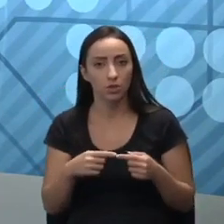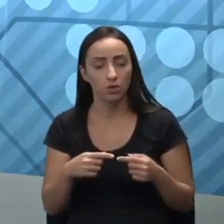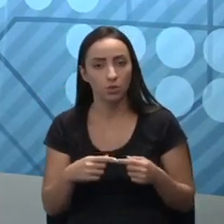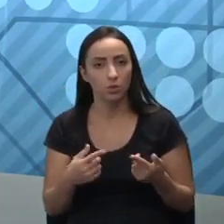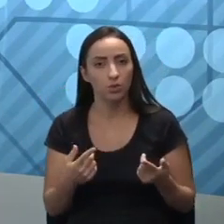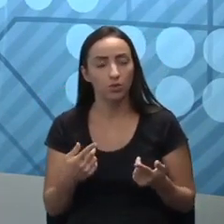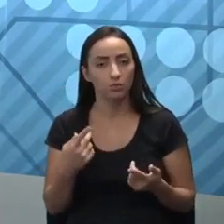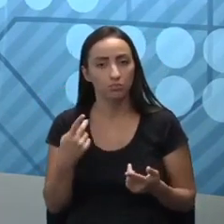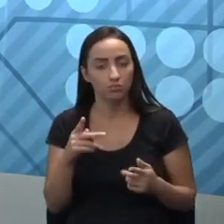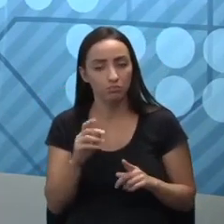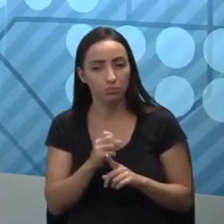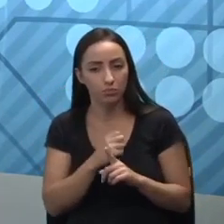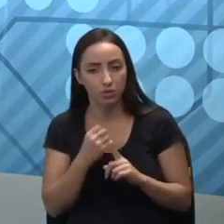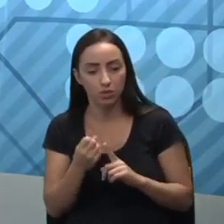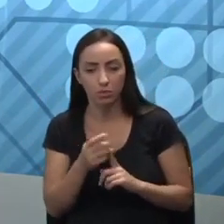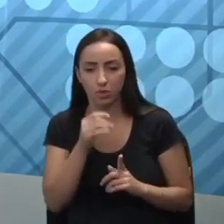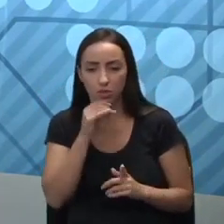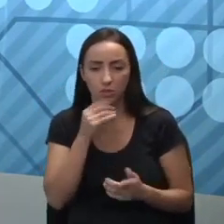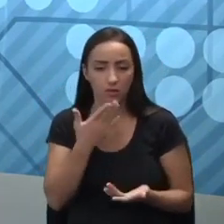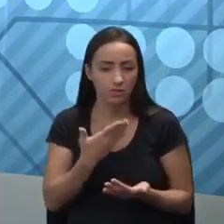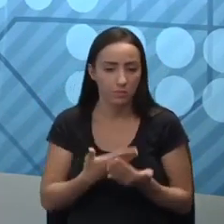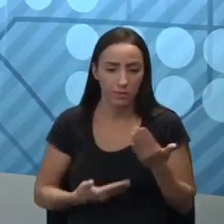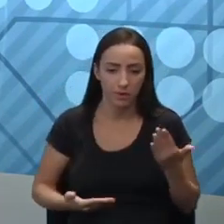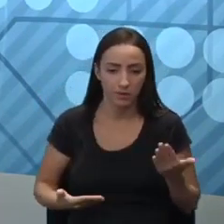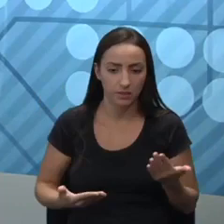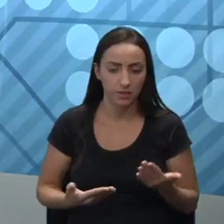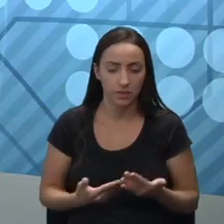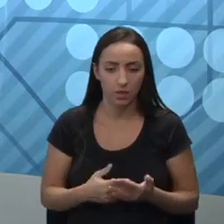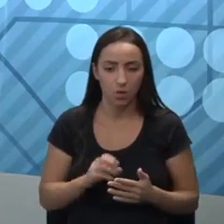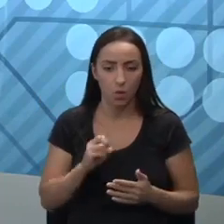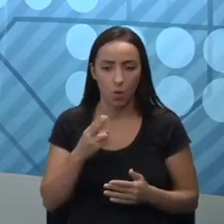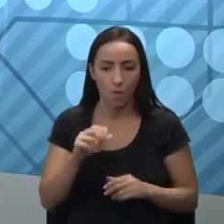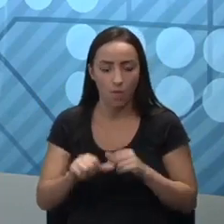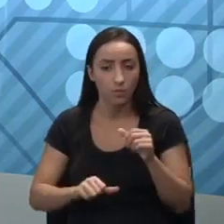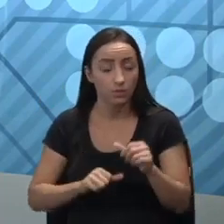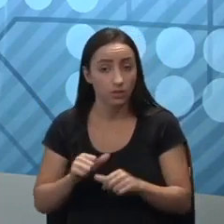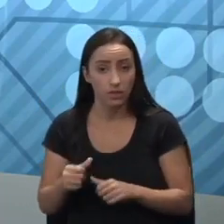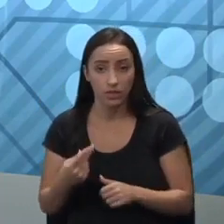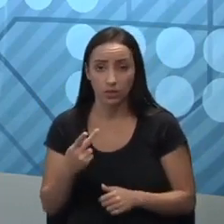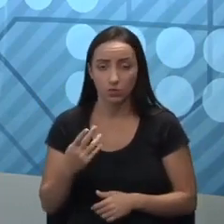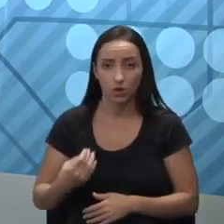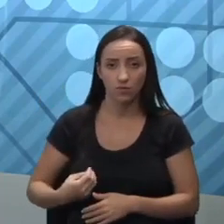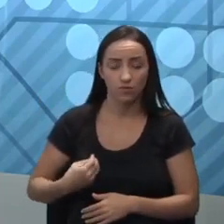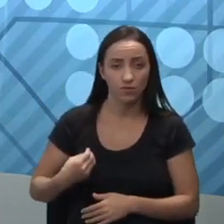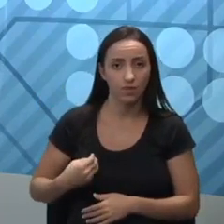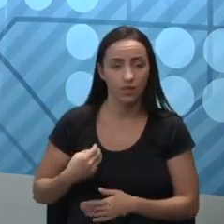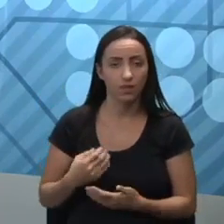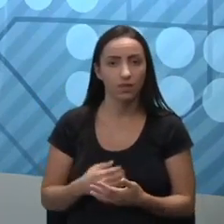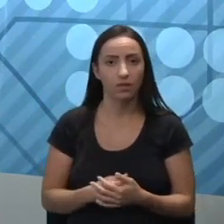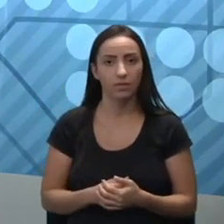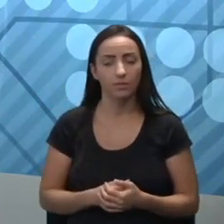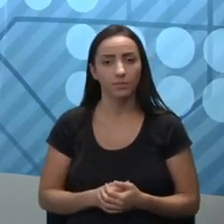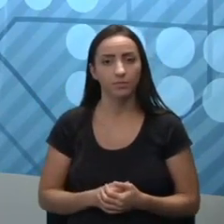fatores sociais, após uma perda, né, uma mudança, enfim,